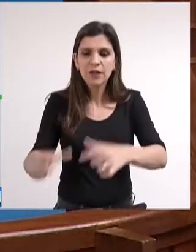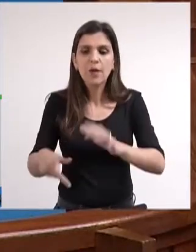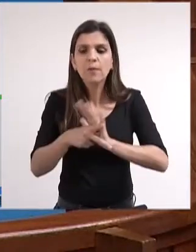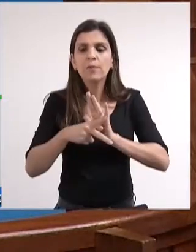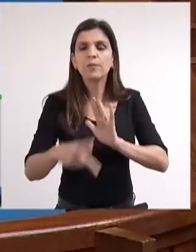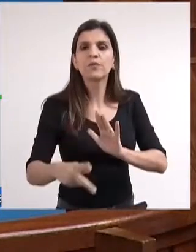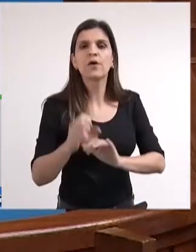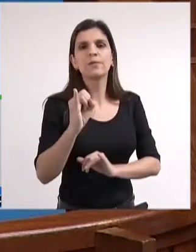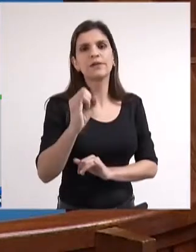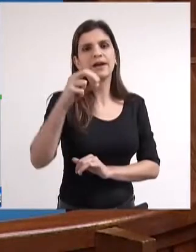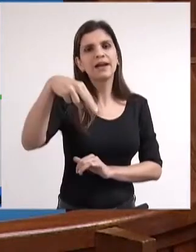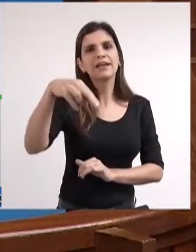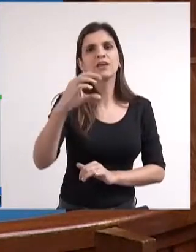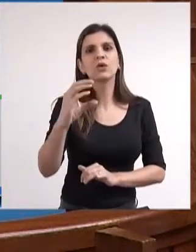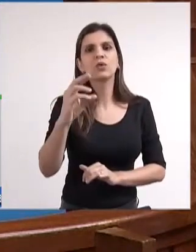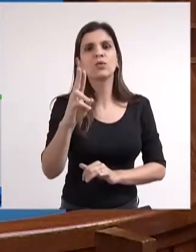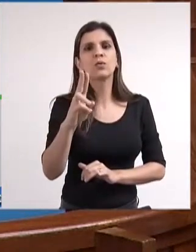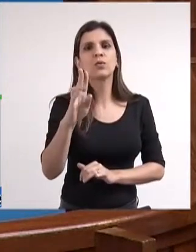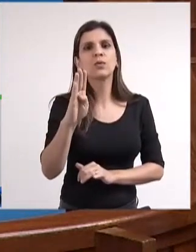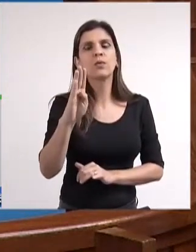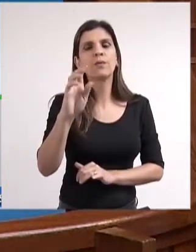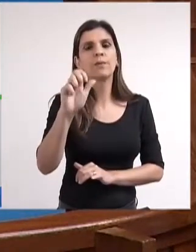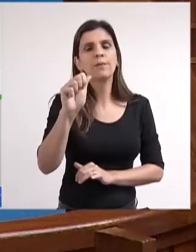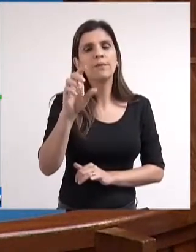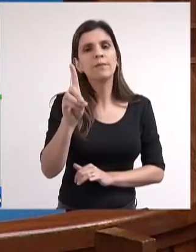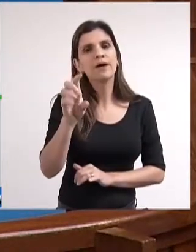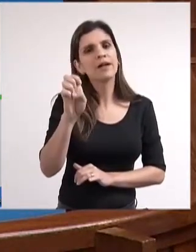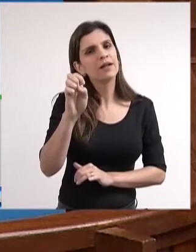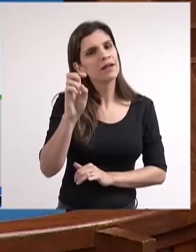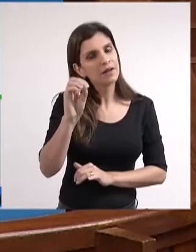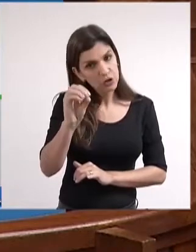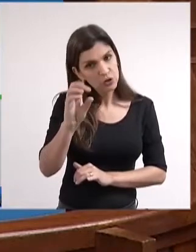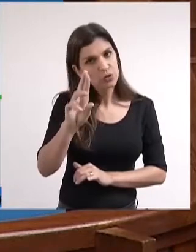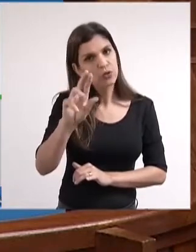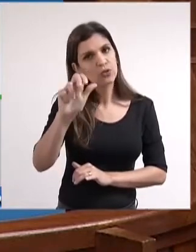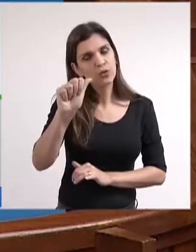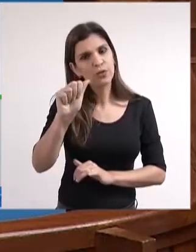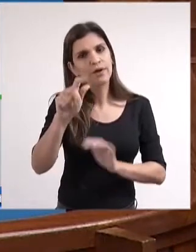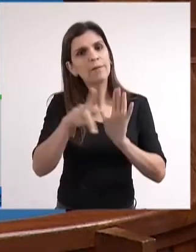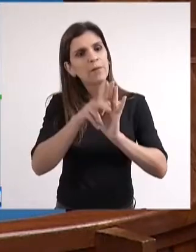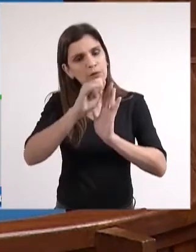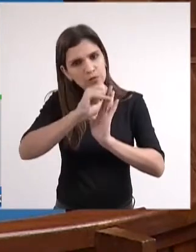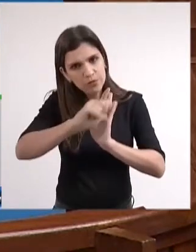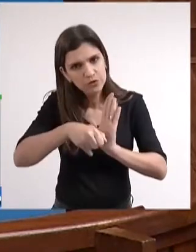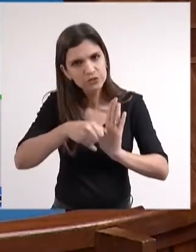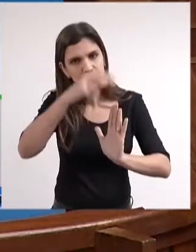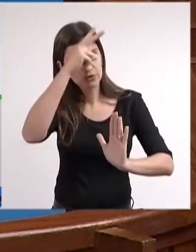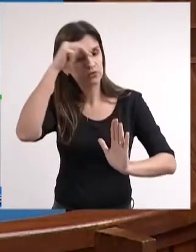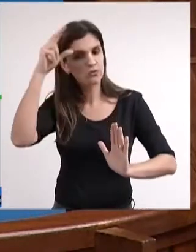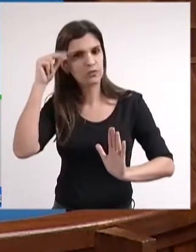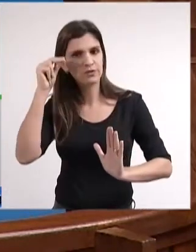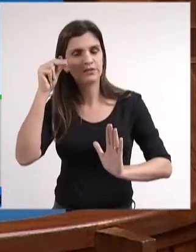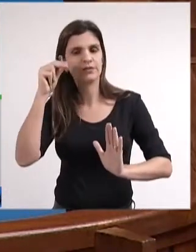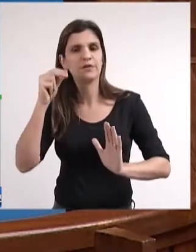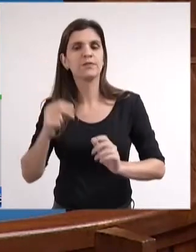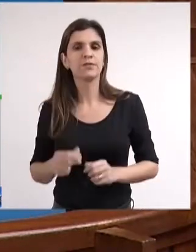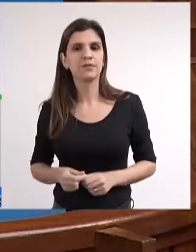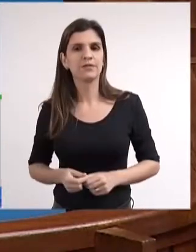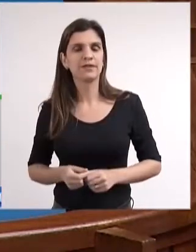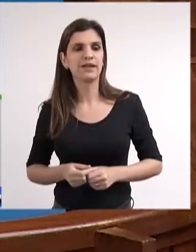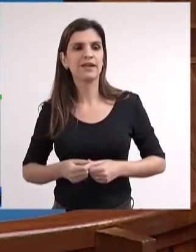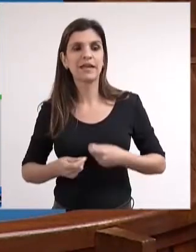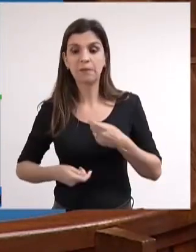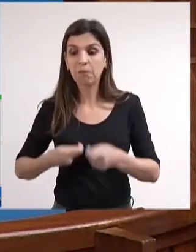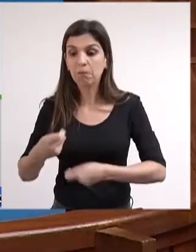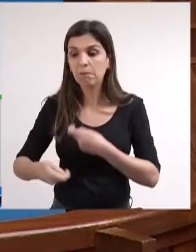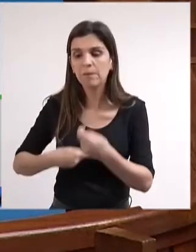município. Isso, obviamente, que gera as oportunidades para as empresas, gera emprego, gera renda para o município de Campo Grande, e Campo